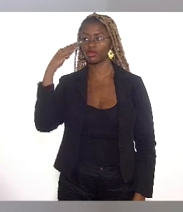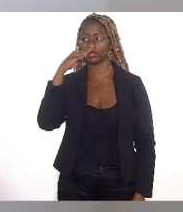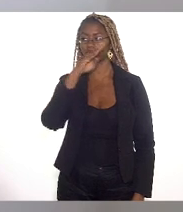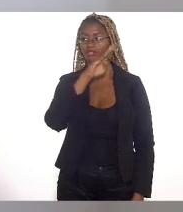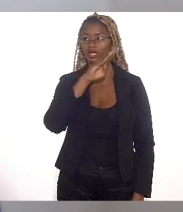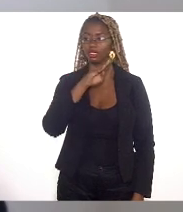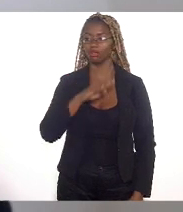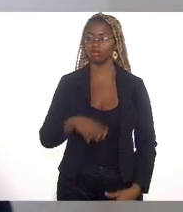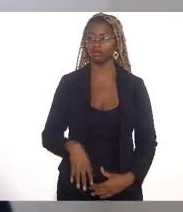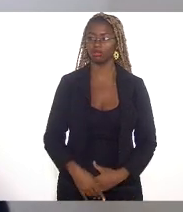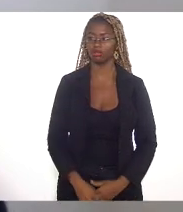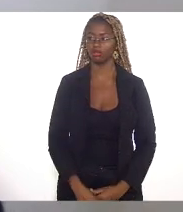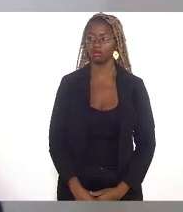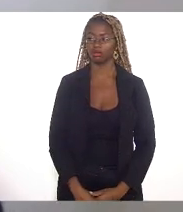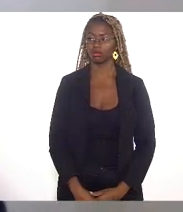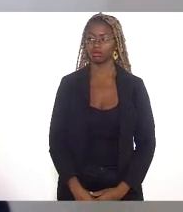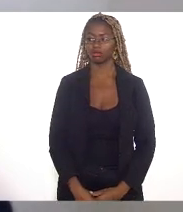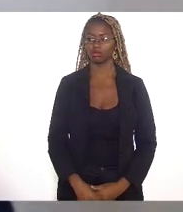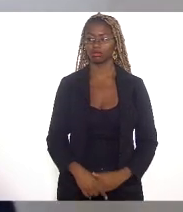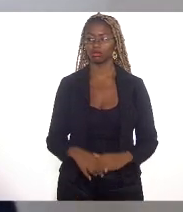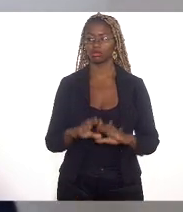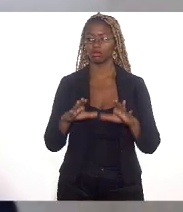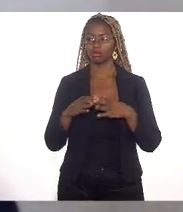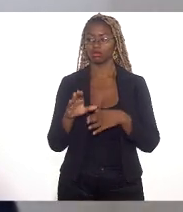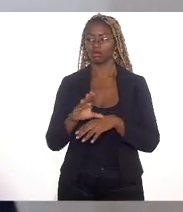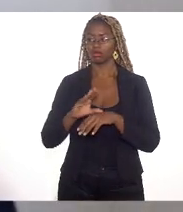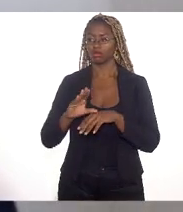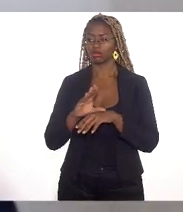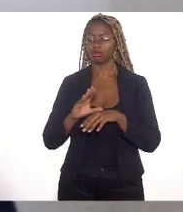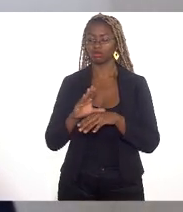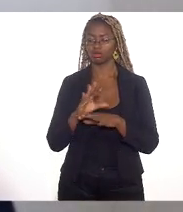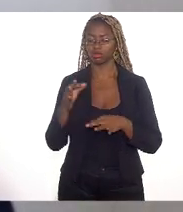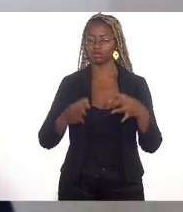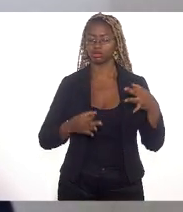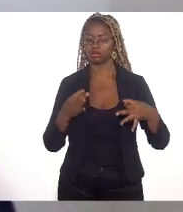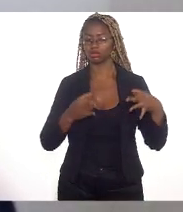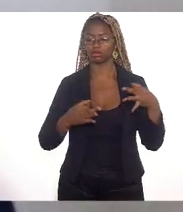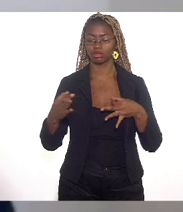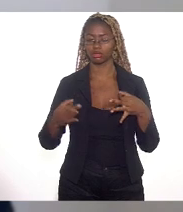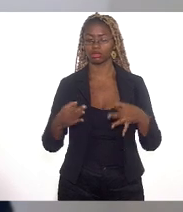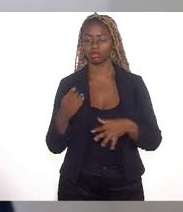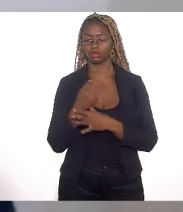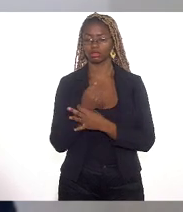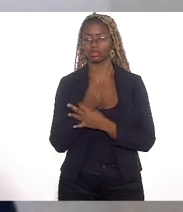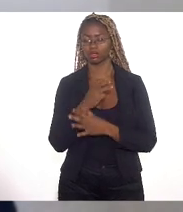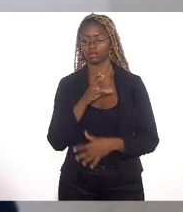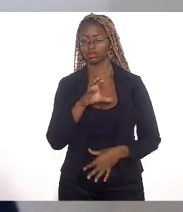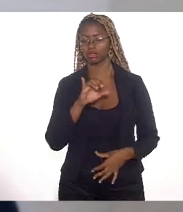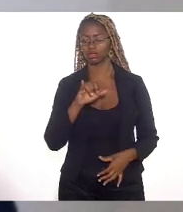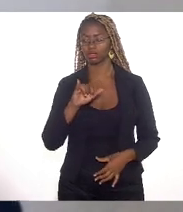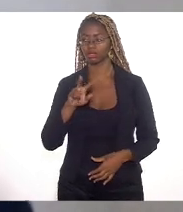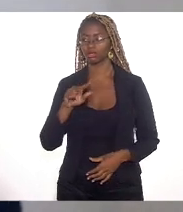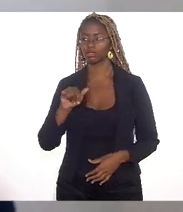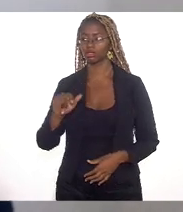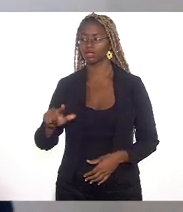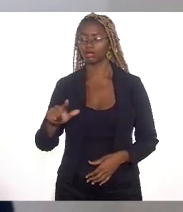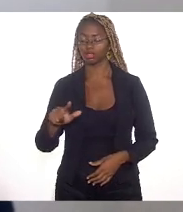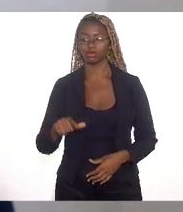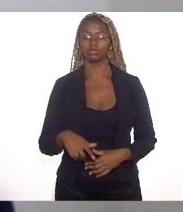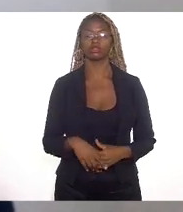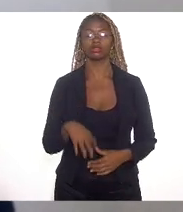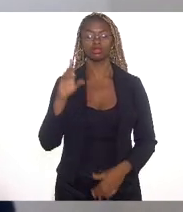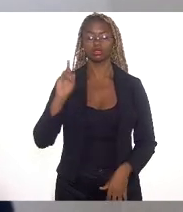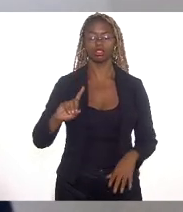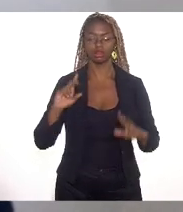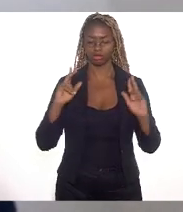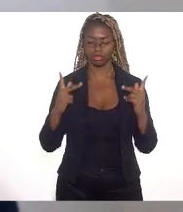de pareceres das comissões de Constituição e Justiça, Segurança Pública e Assunto de Polícia, de Defesa Civil, de Defesa de